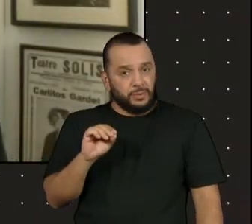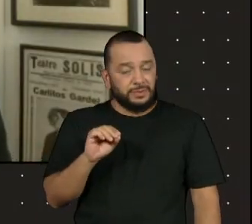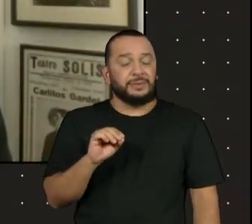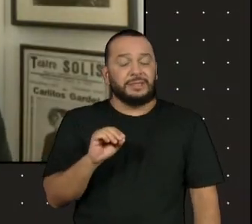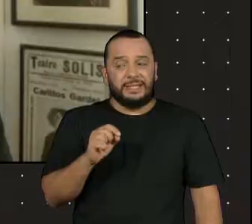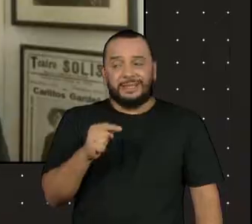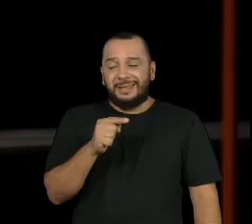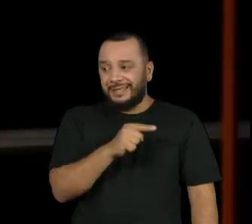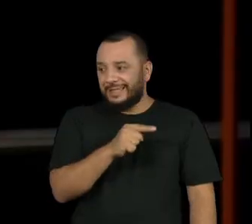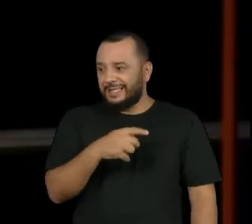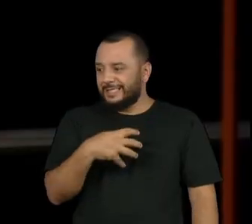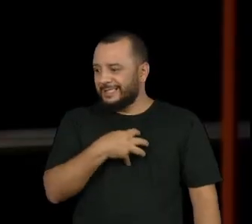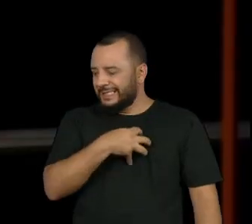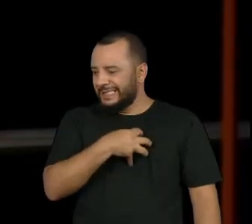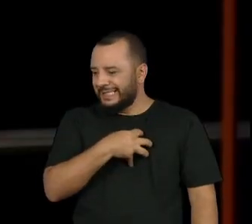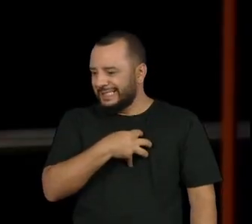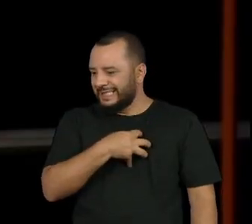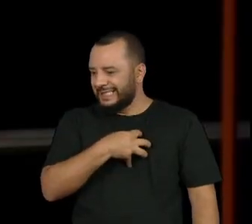ajudaram